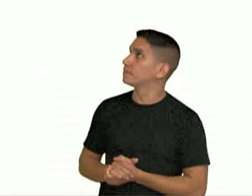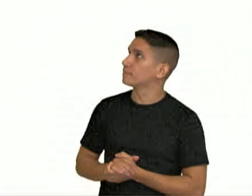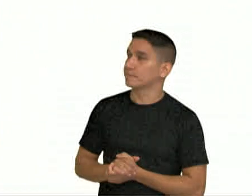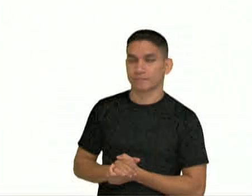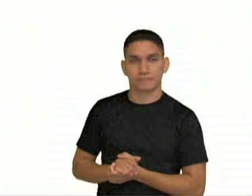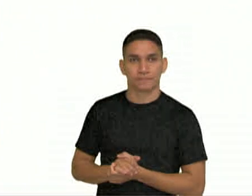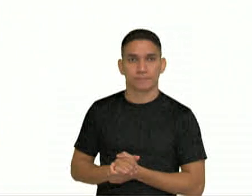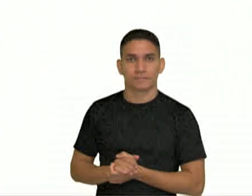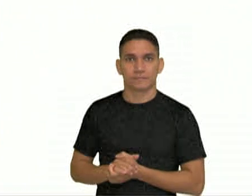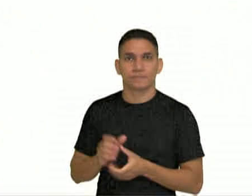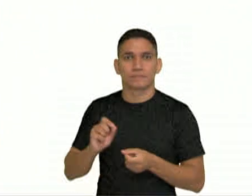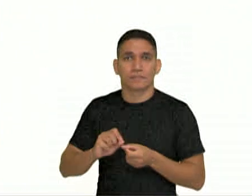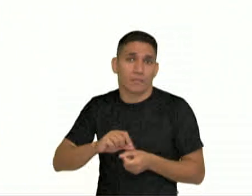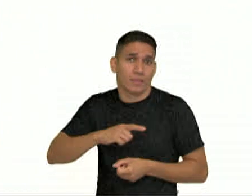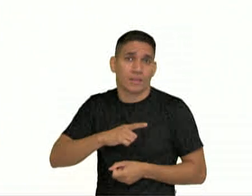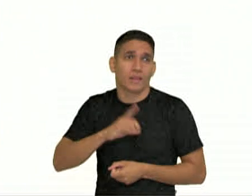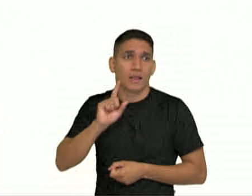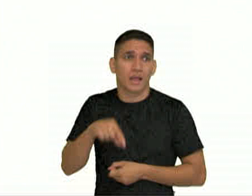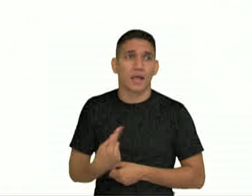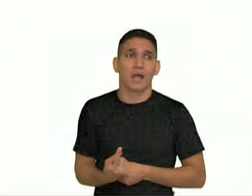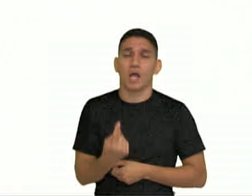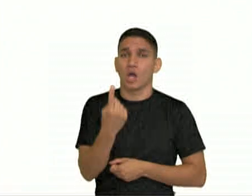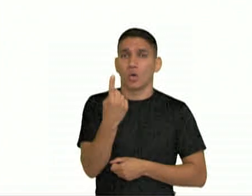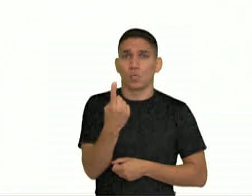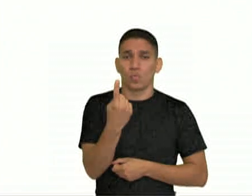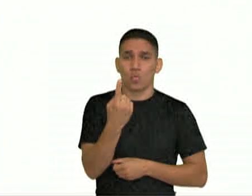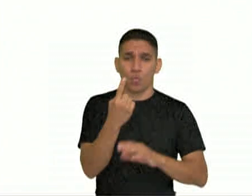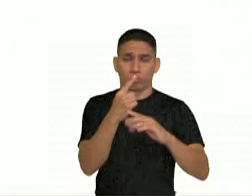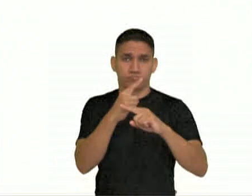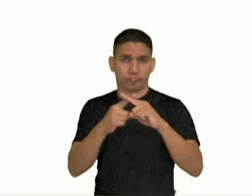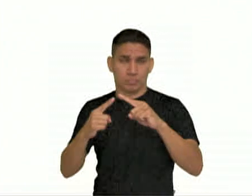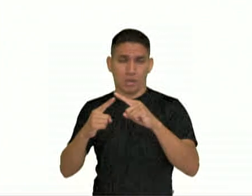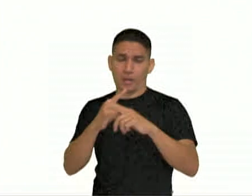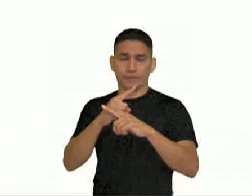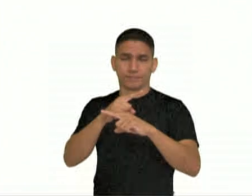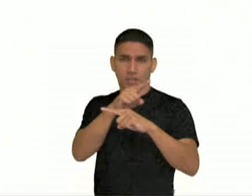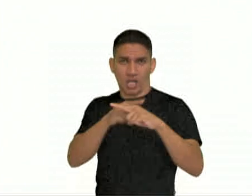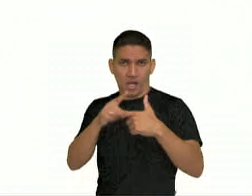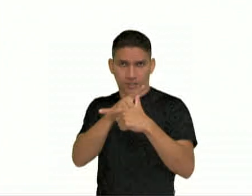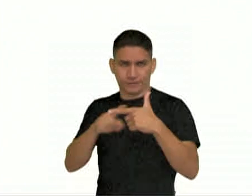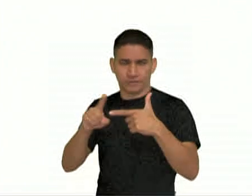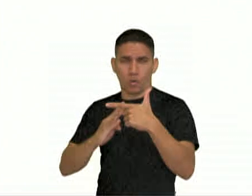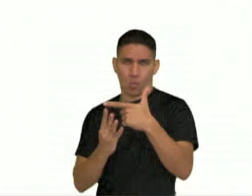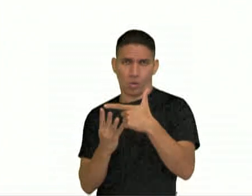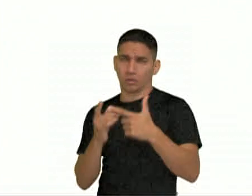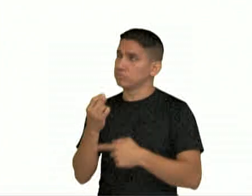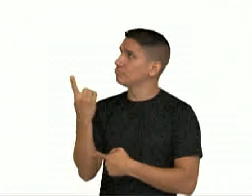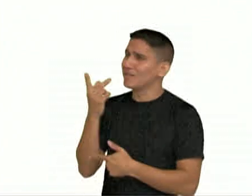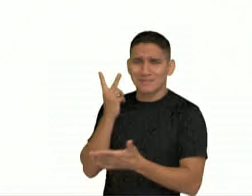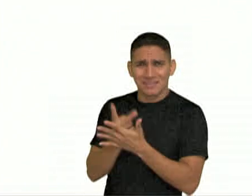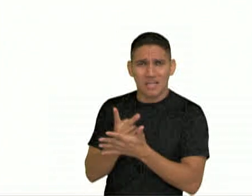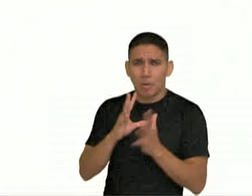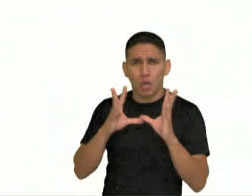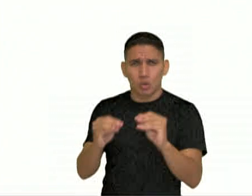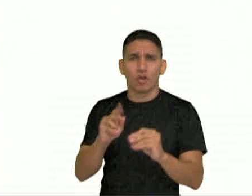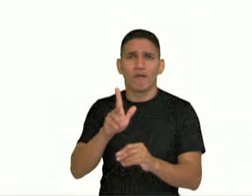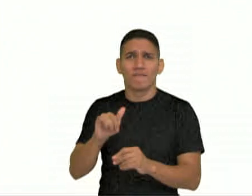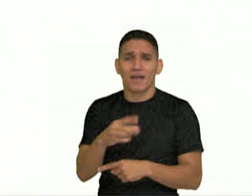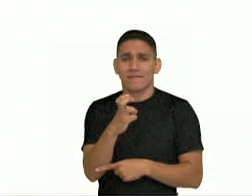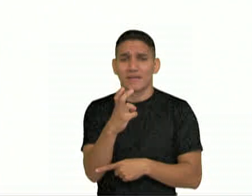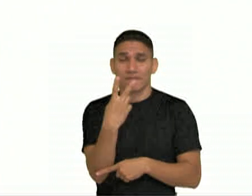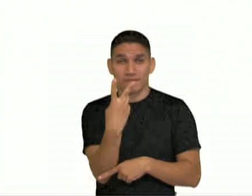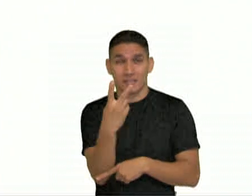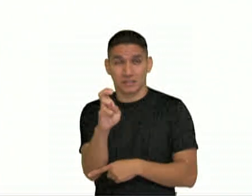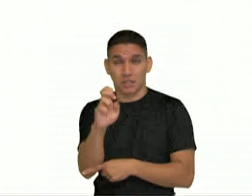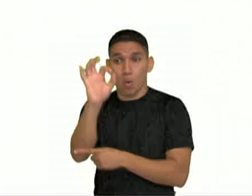Azão-azão, bezão-bezinho, 1/2 vezes 1/2, 1/4 também. Então, eu fazendo as contas aqui, todos eles vão dar 1/4. Então, eu tenho 25%